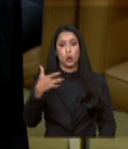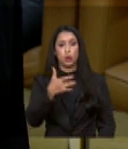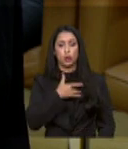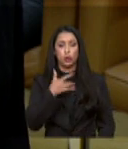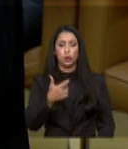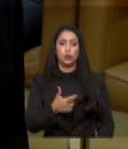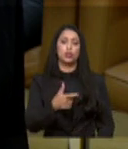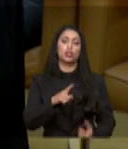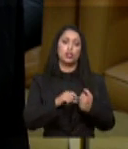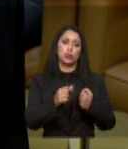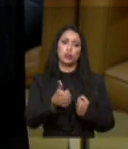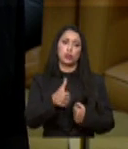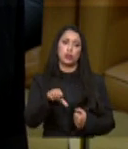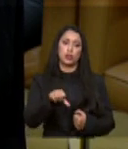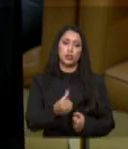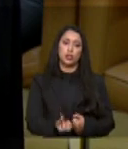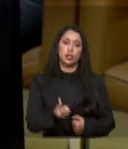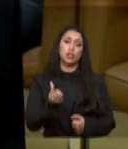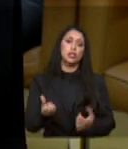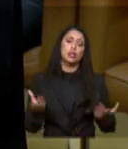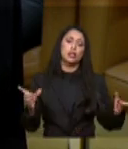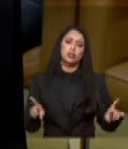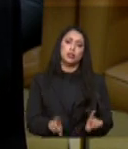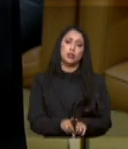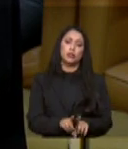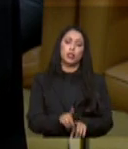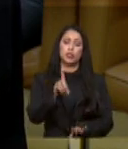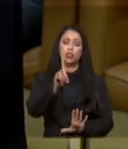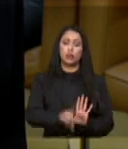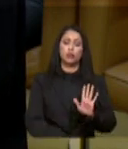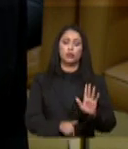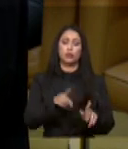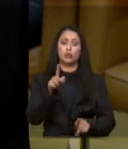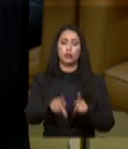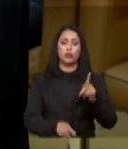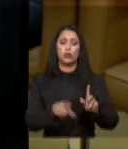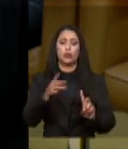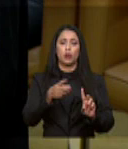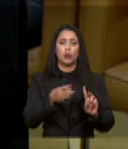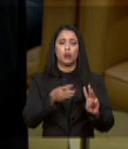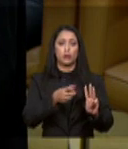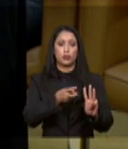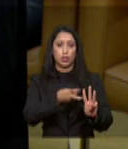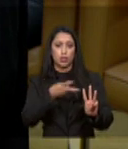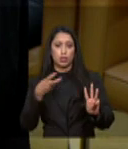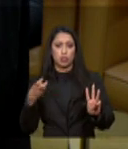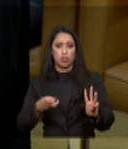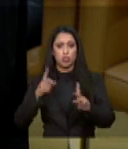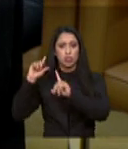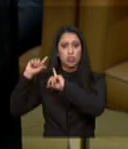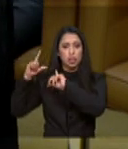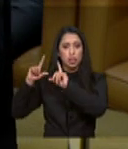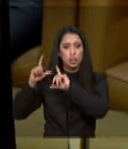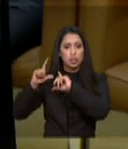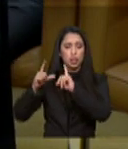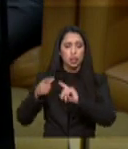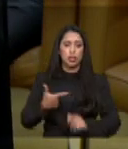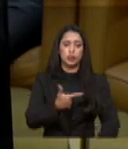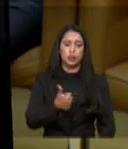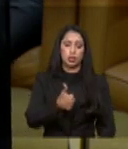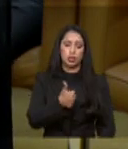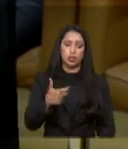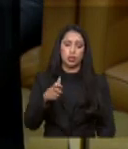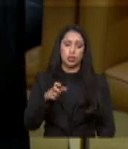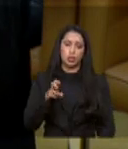artigo 196, bem como aos direitos dos povos indígenas, dos povos e comunidades tradicionais, dos artigos